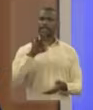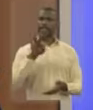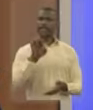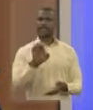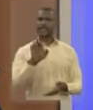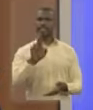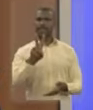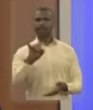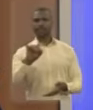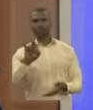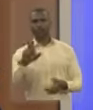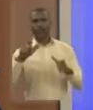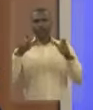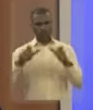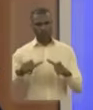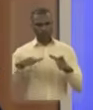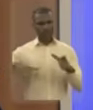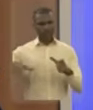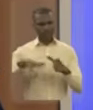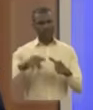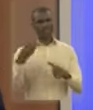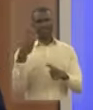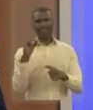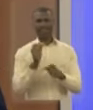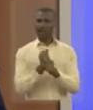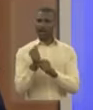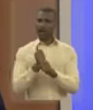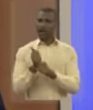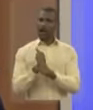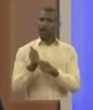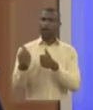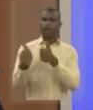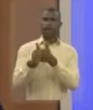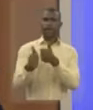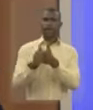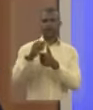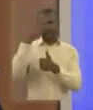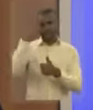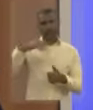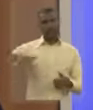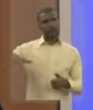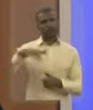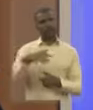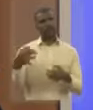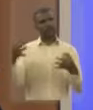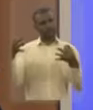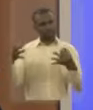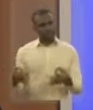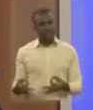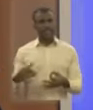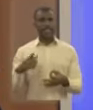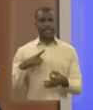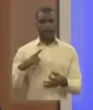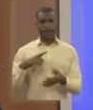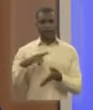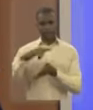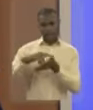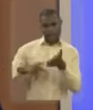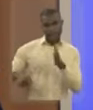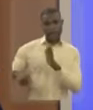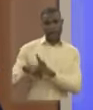nossa cidade que depois de 30 anos tá muito perto das pessoas ali terem a dignidade ter aquele documento de